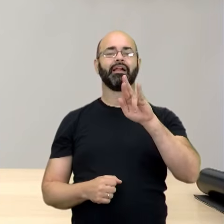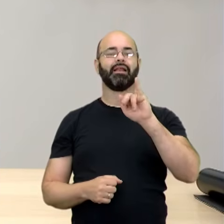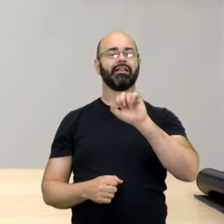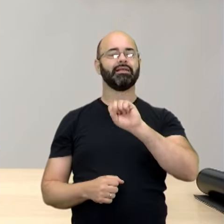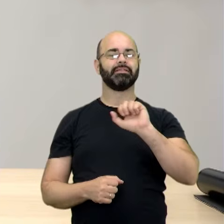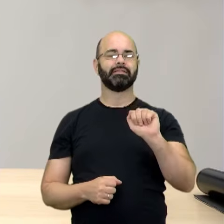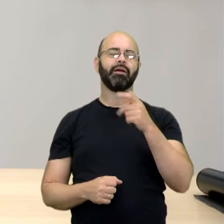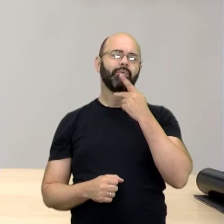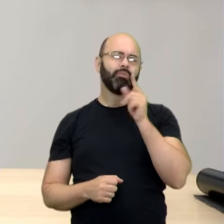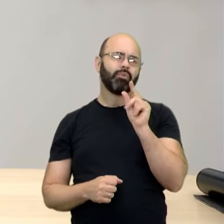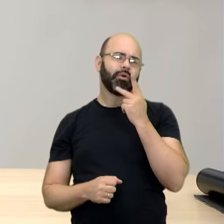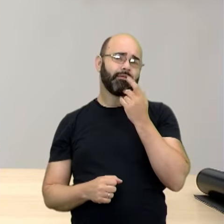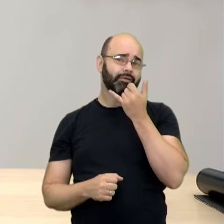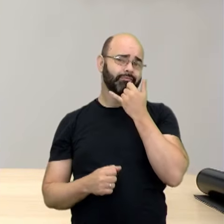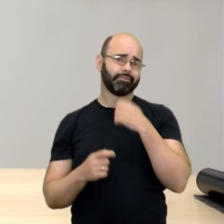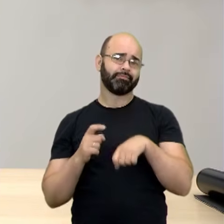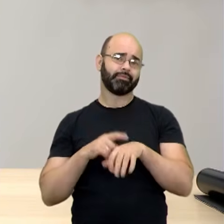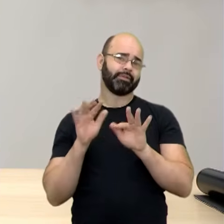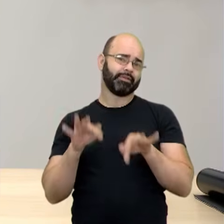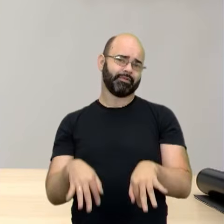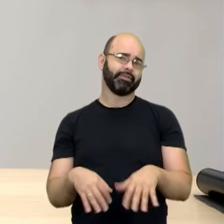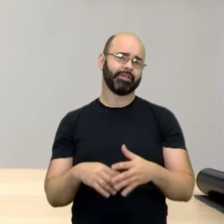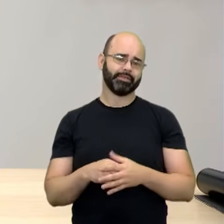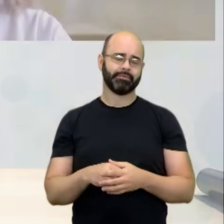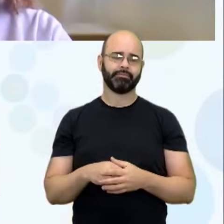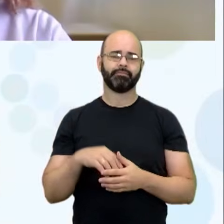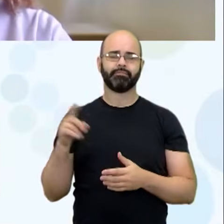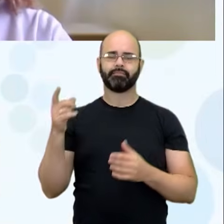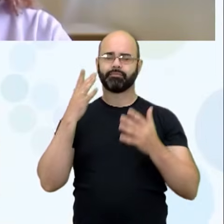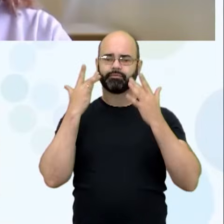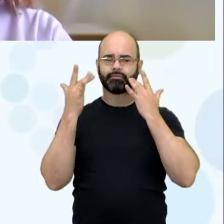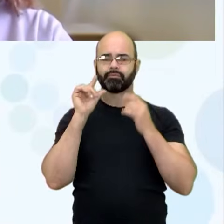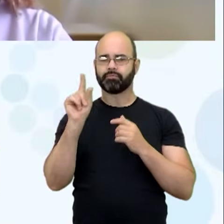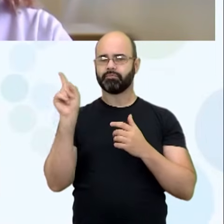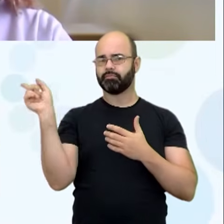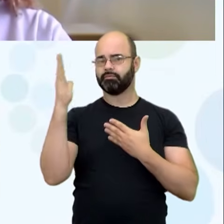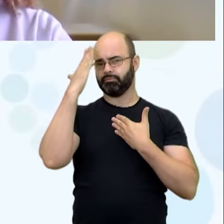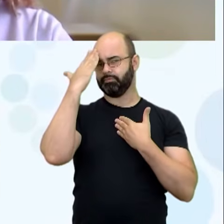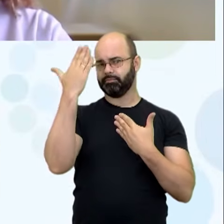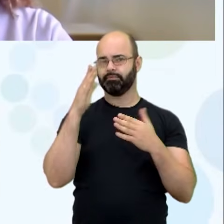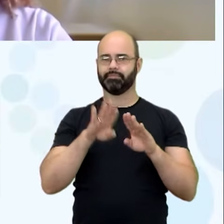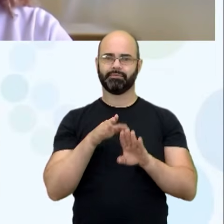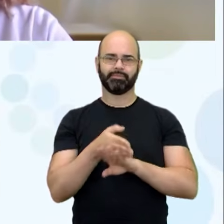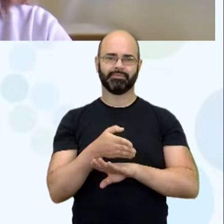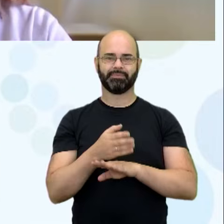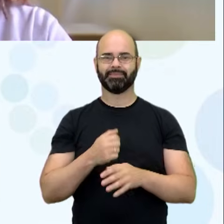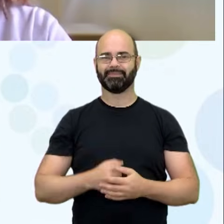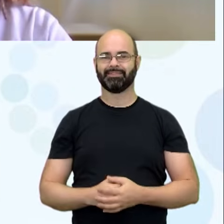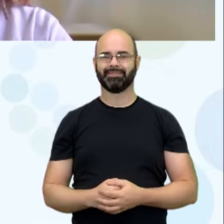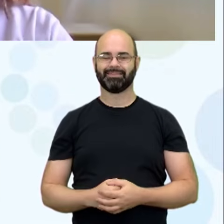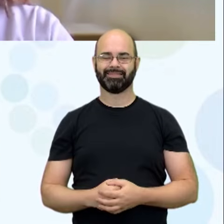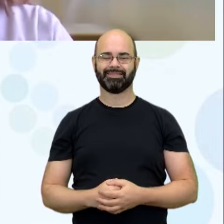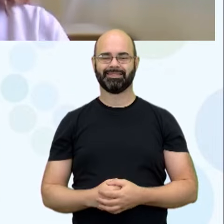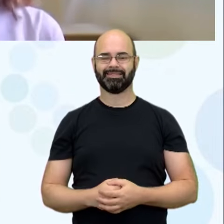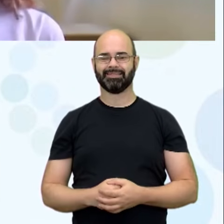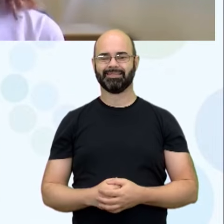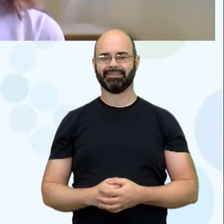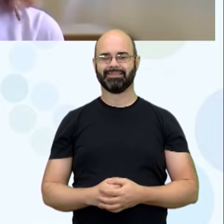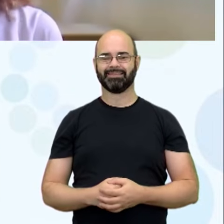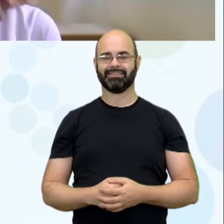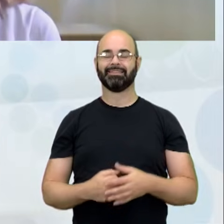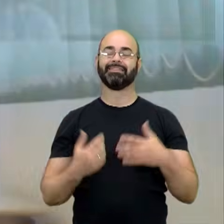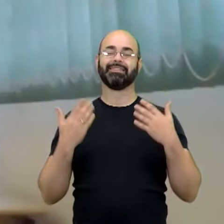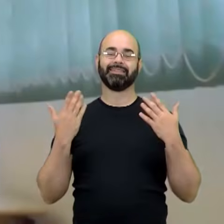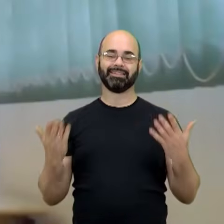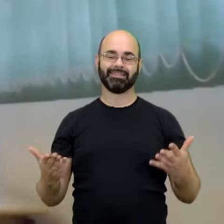se despedir, né? Que a gente tem pouquinho tempo, mas para ela falar um pouquinho do teatro e agradecer também a participação de vocês. Então,